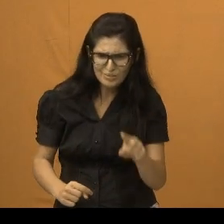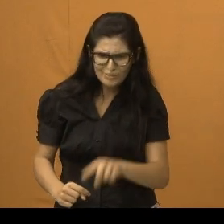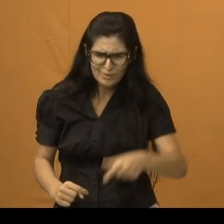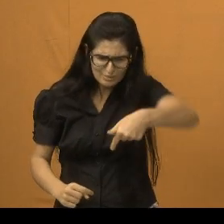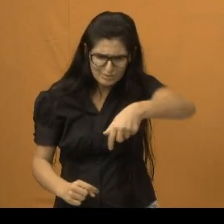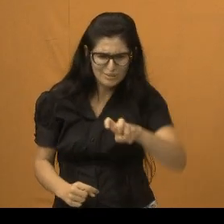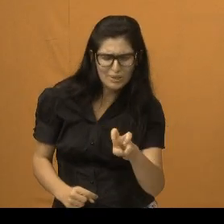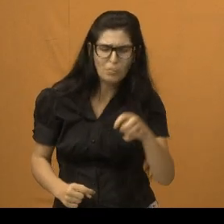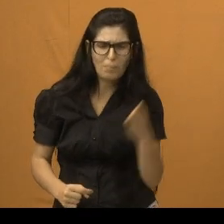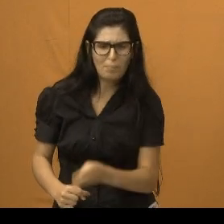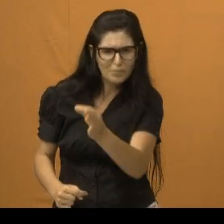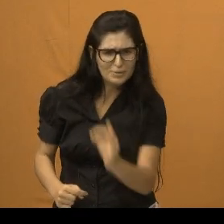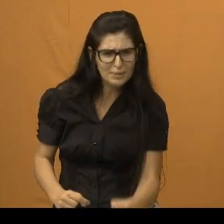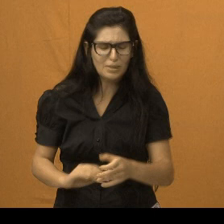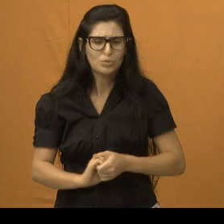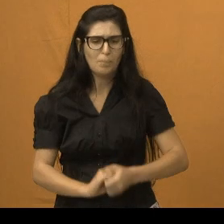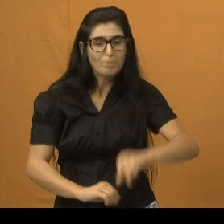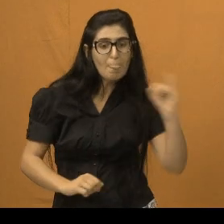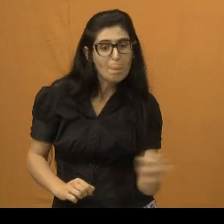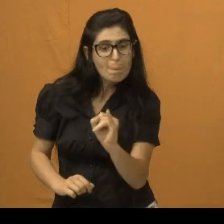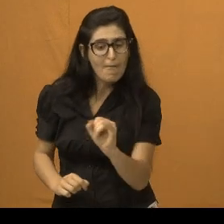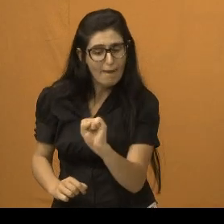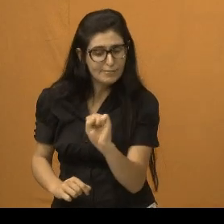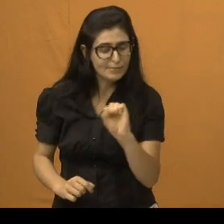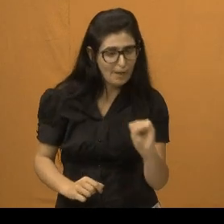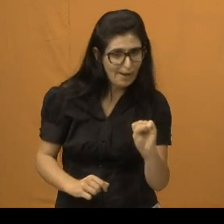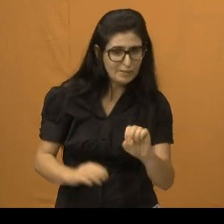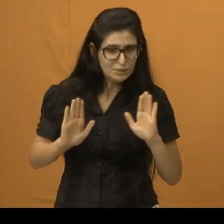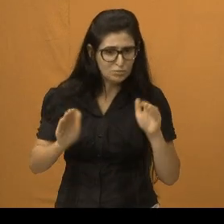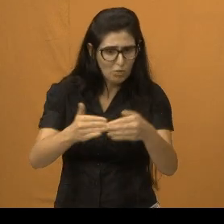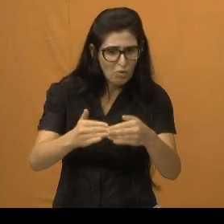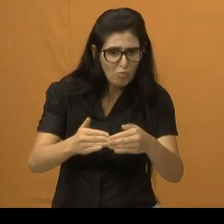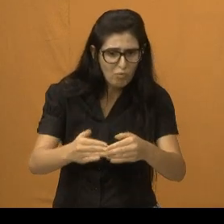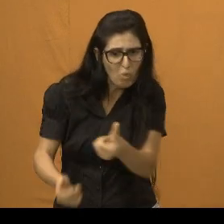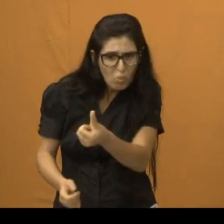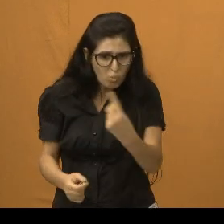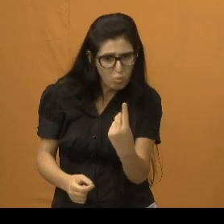92,75%. O ISS tinha sua meta prevista para